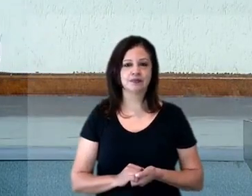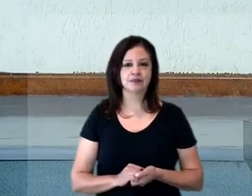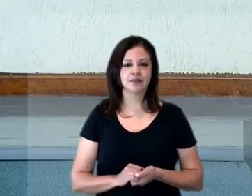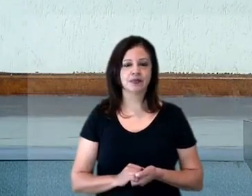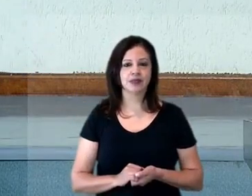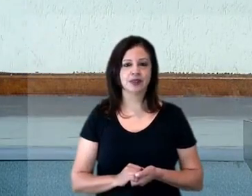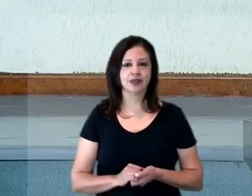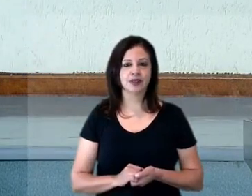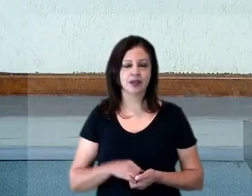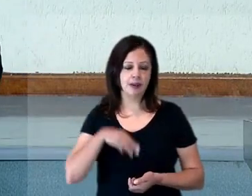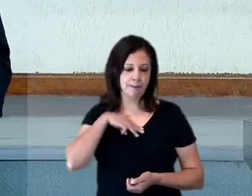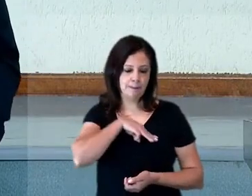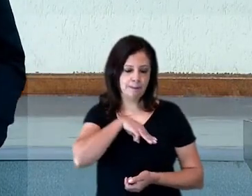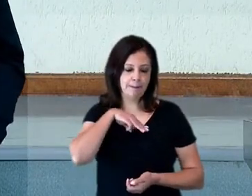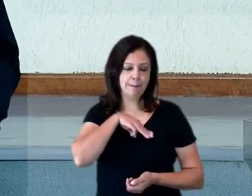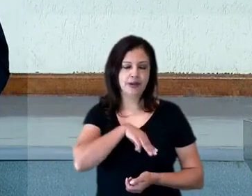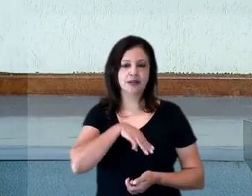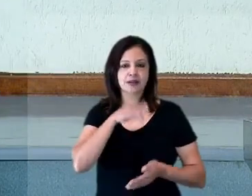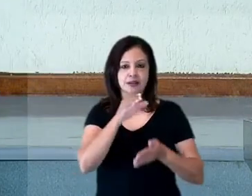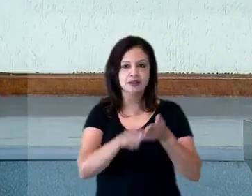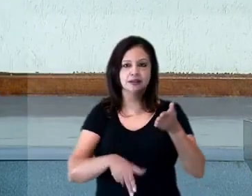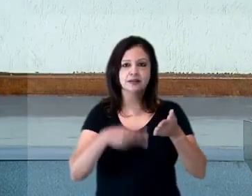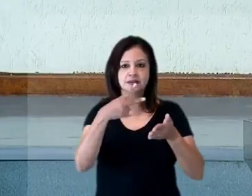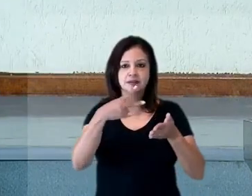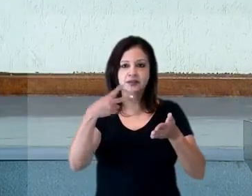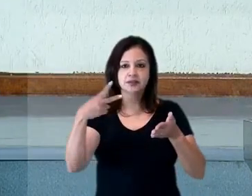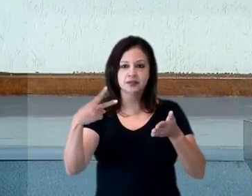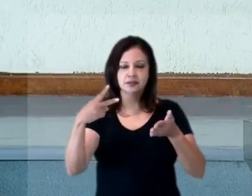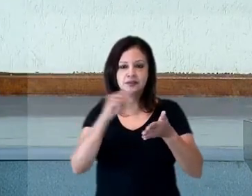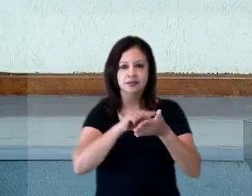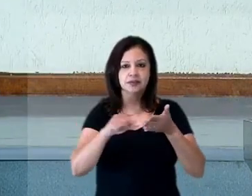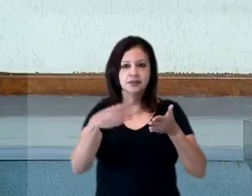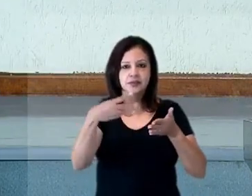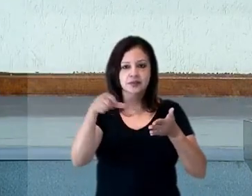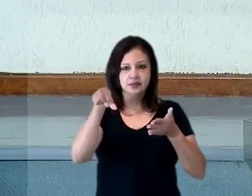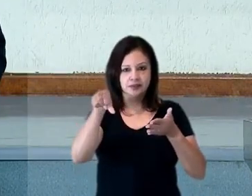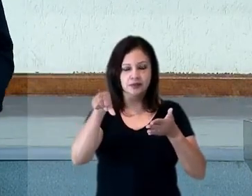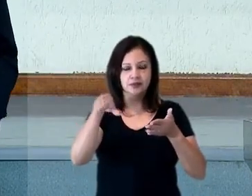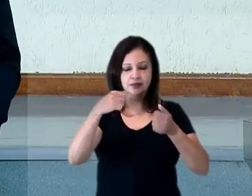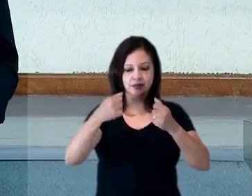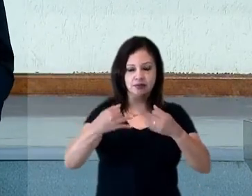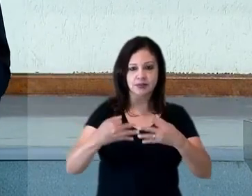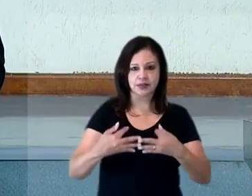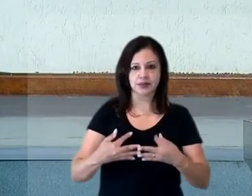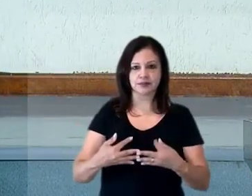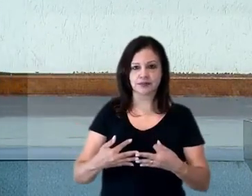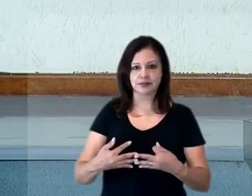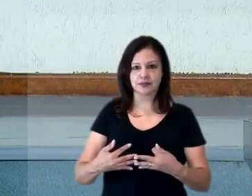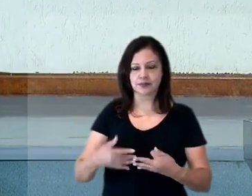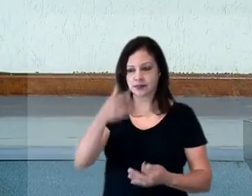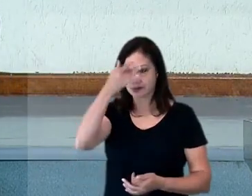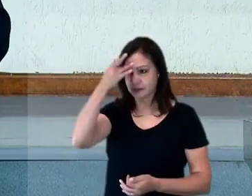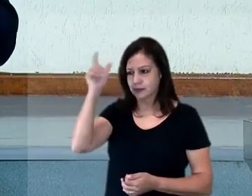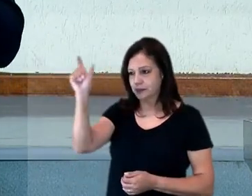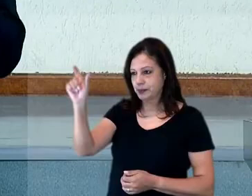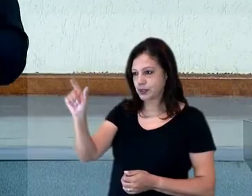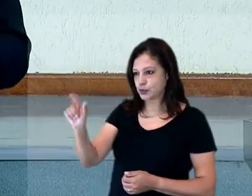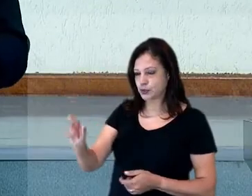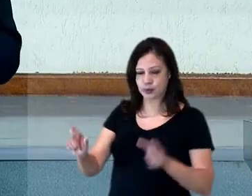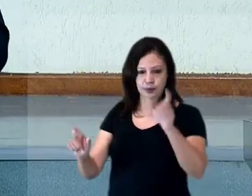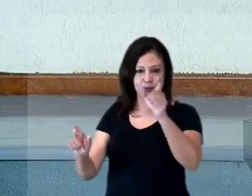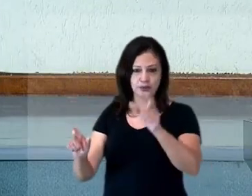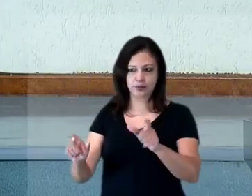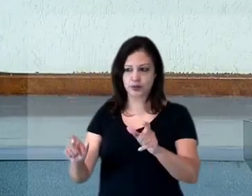Mateus 22, 39, diz também: ame o seu próximo como a si mesmo. Ou seja,